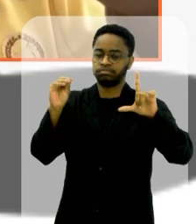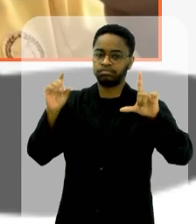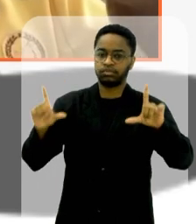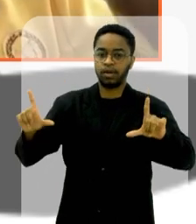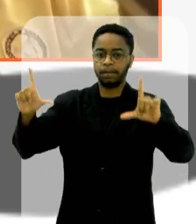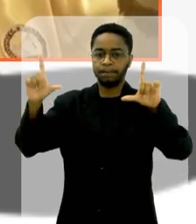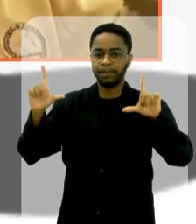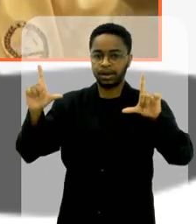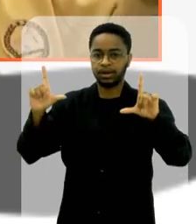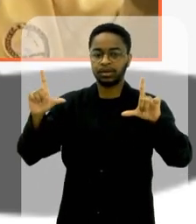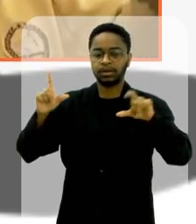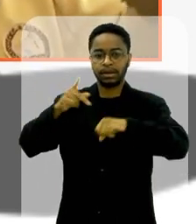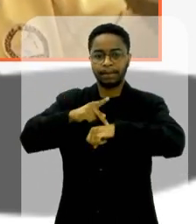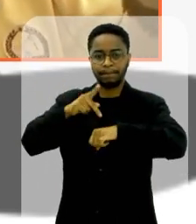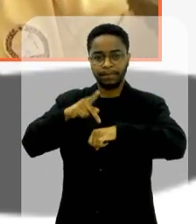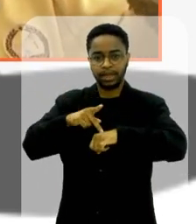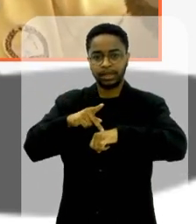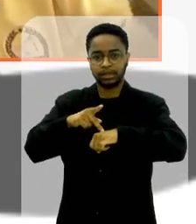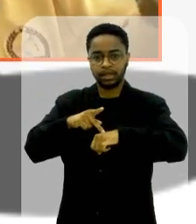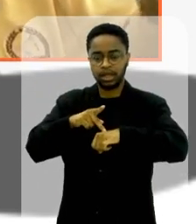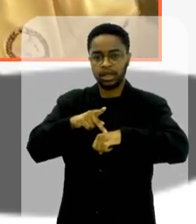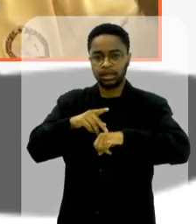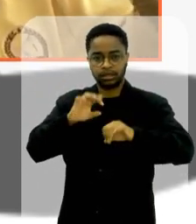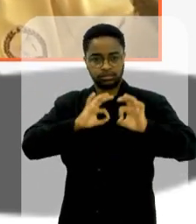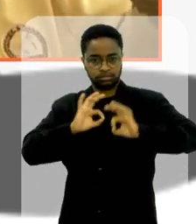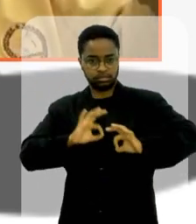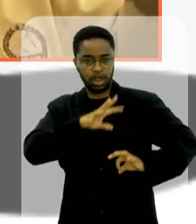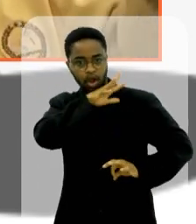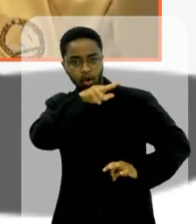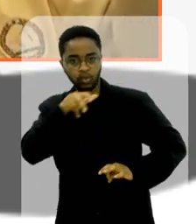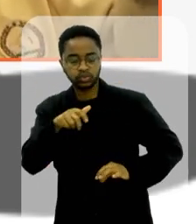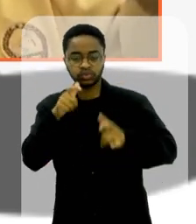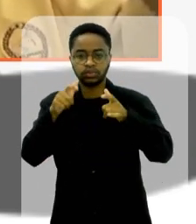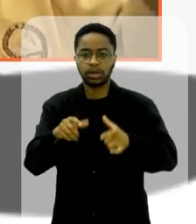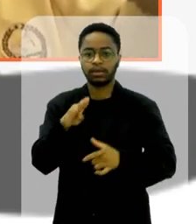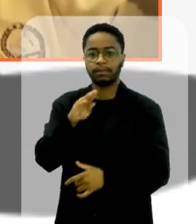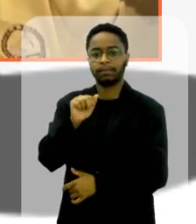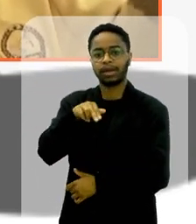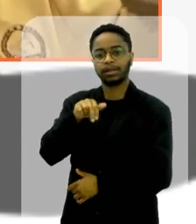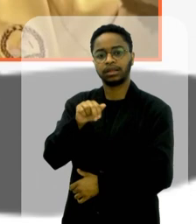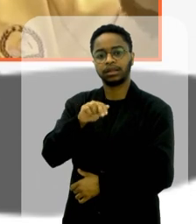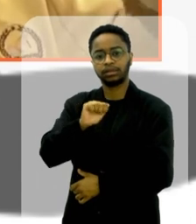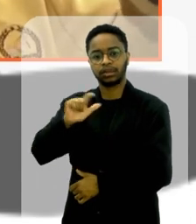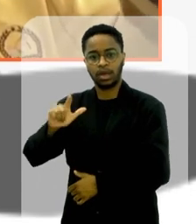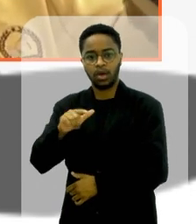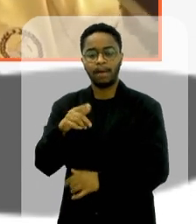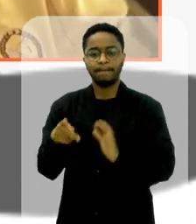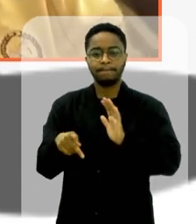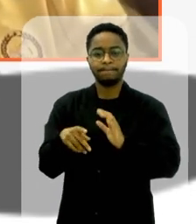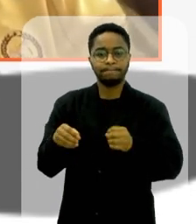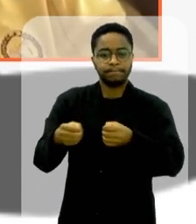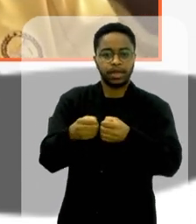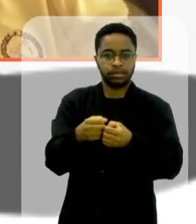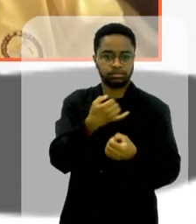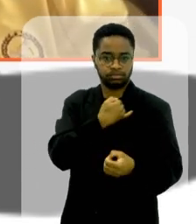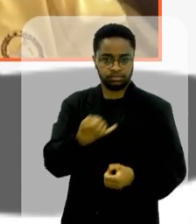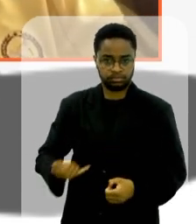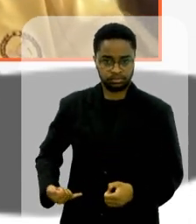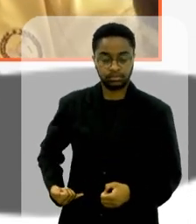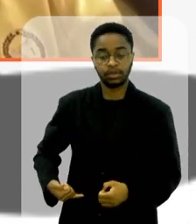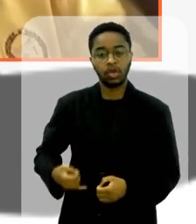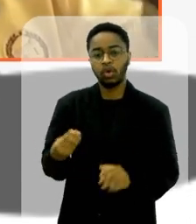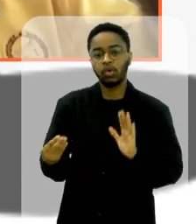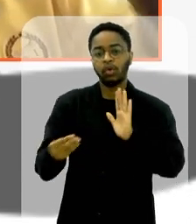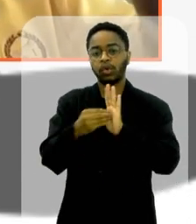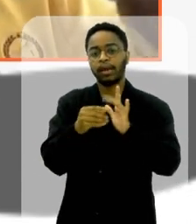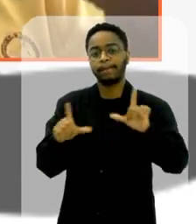uma placa na Alapedra, lá da Onça, lá em Bananal, lá na região lá da Ilha do Governador, lá em